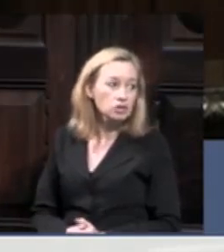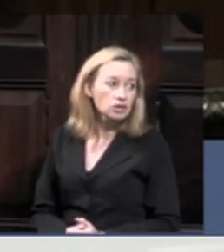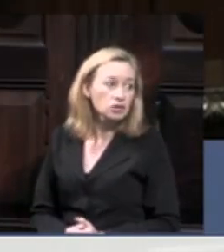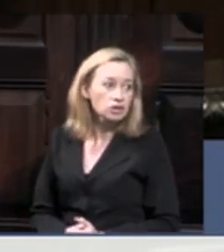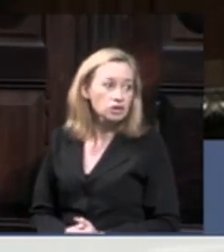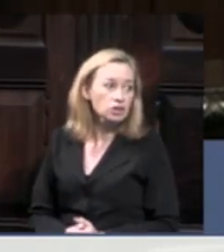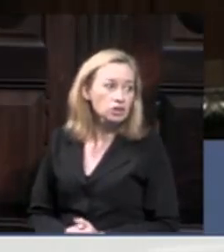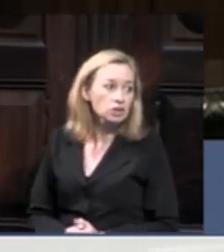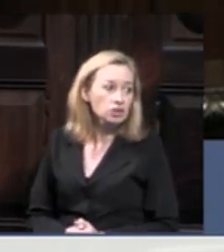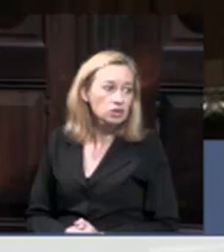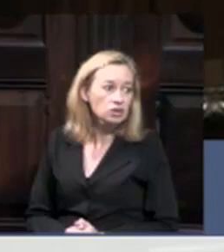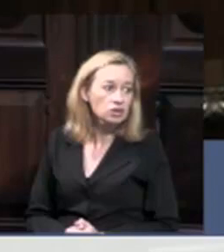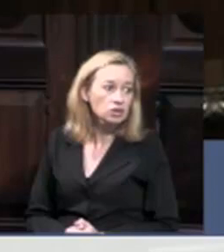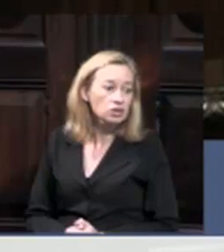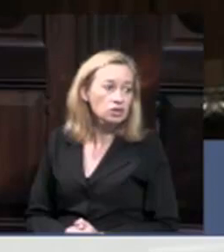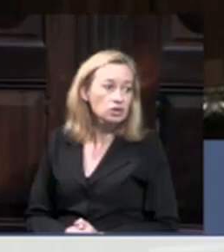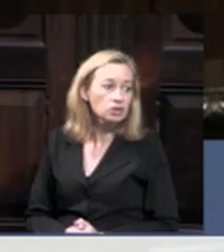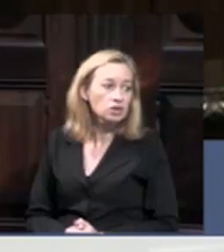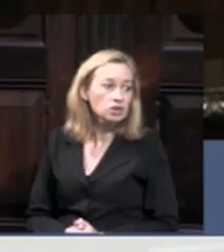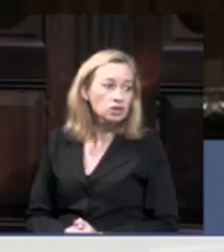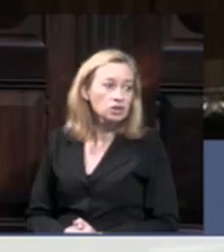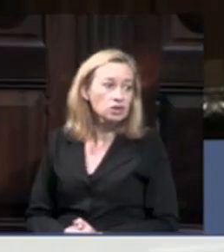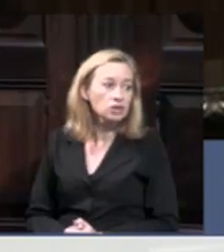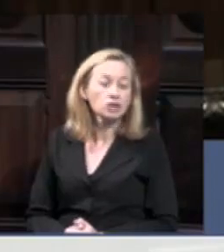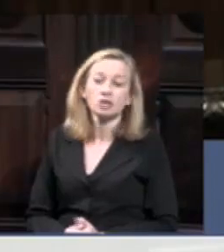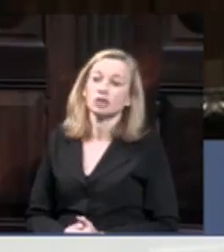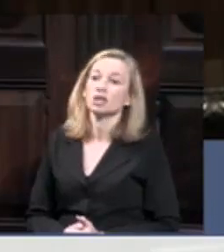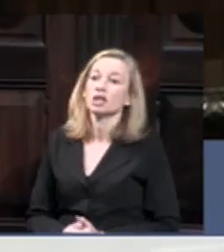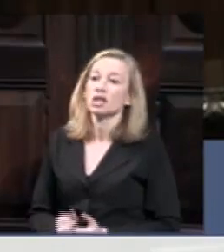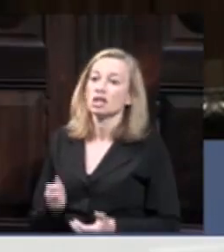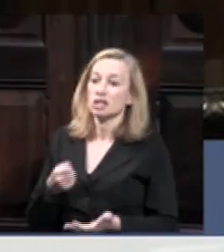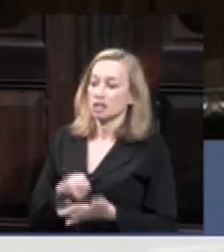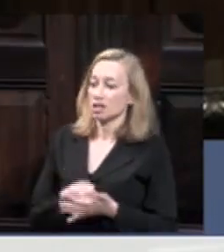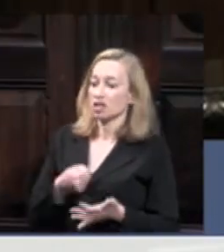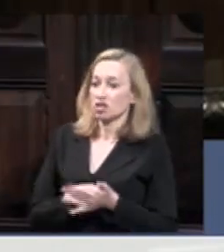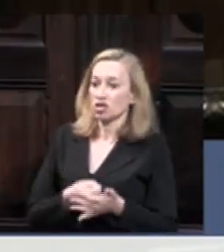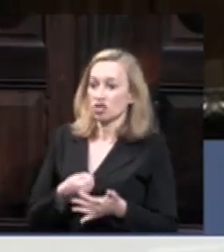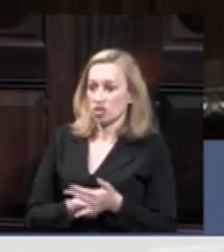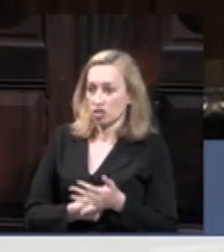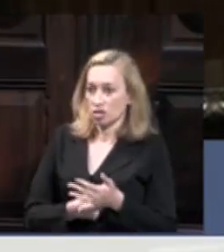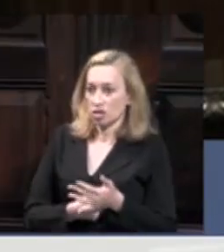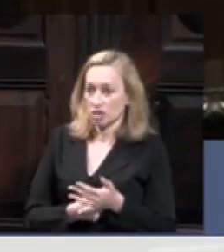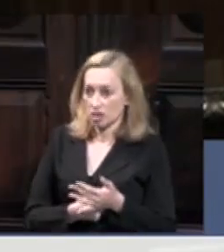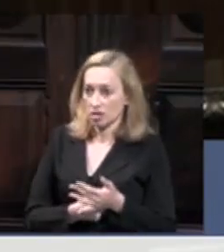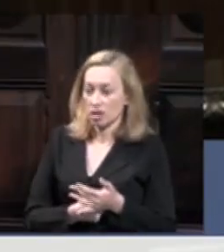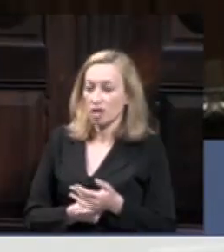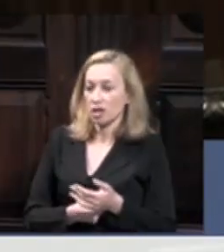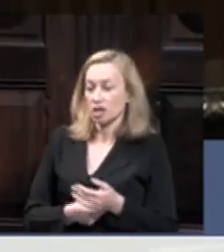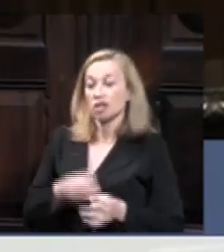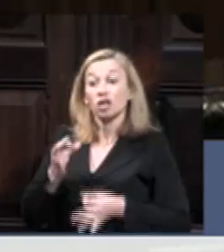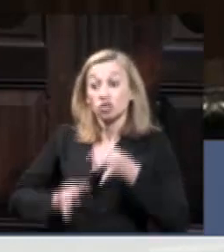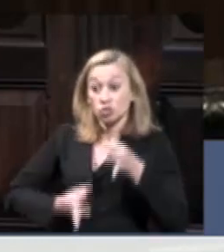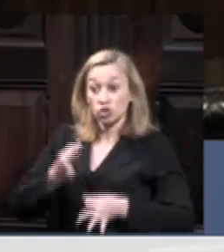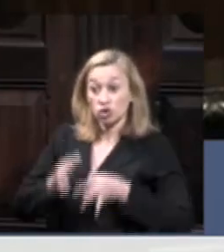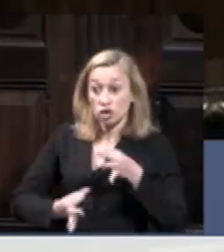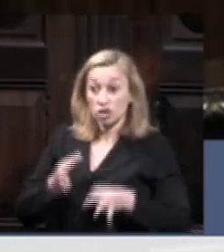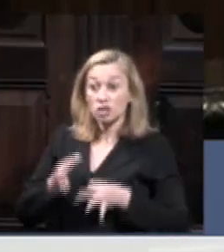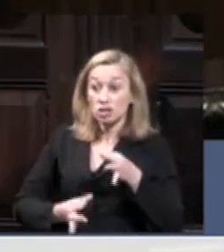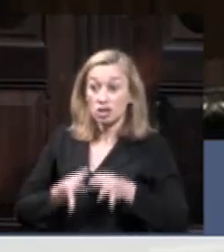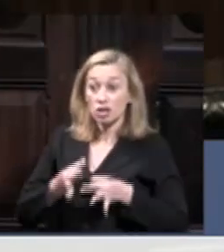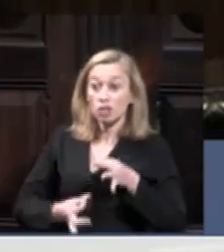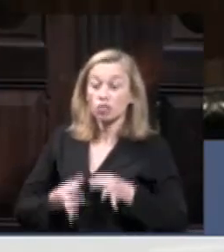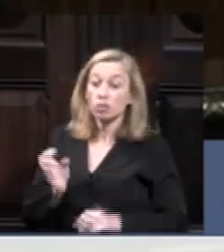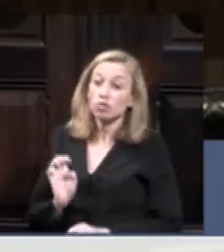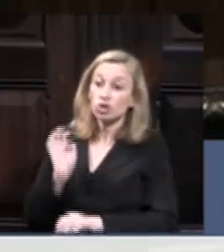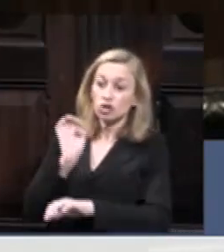acionar o governo do Estado na Justiça por descumprimento de preceito constitucional